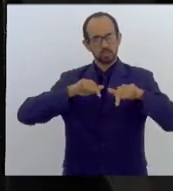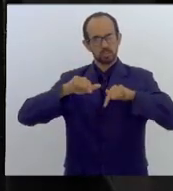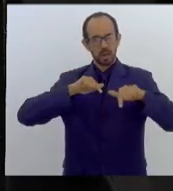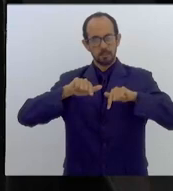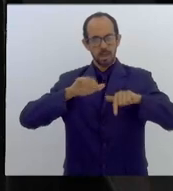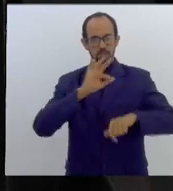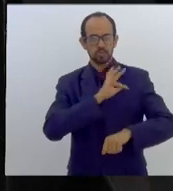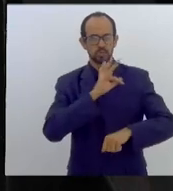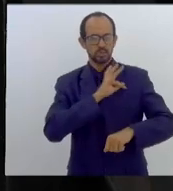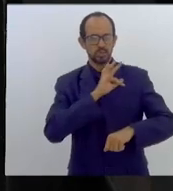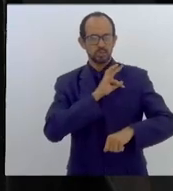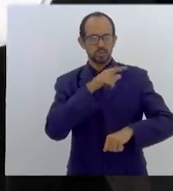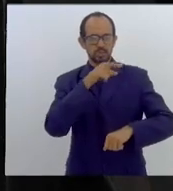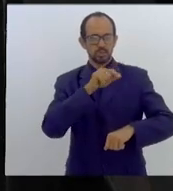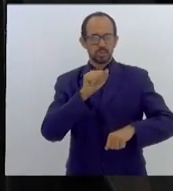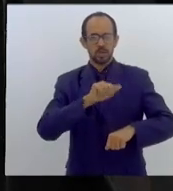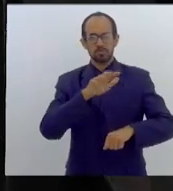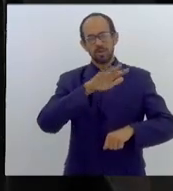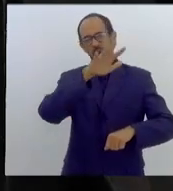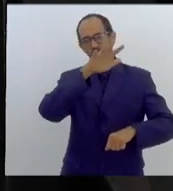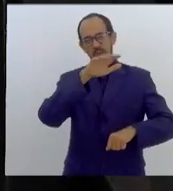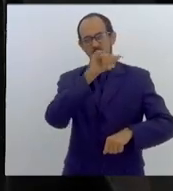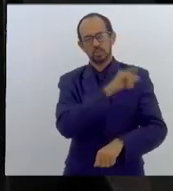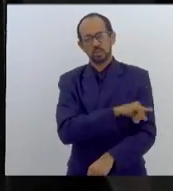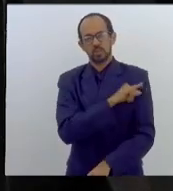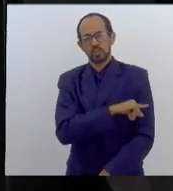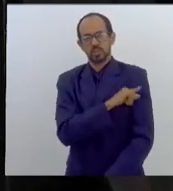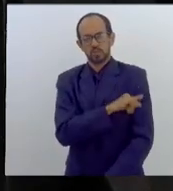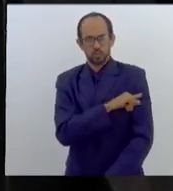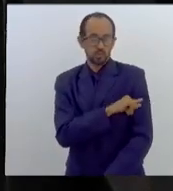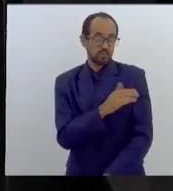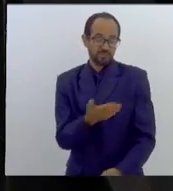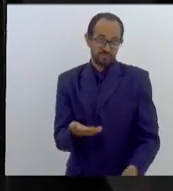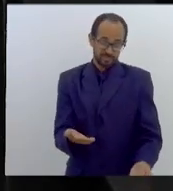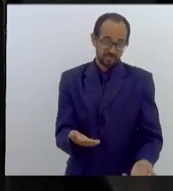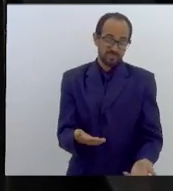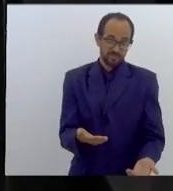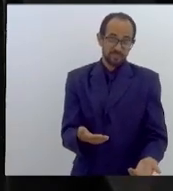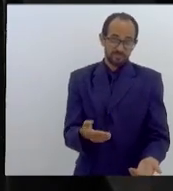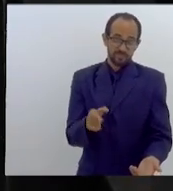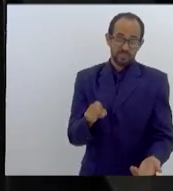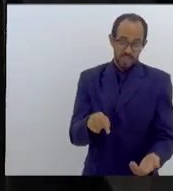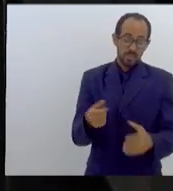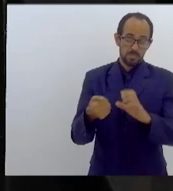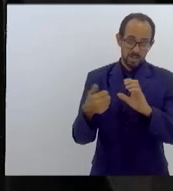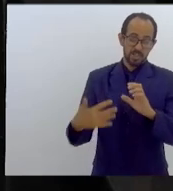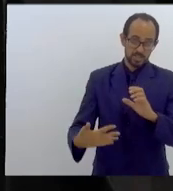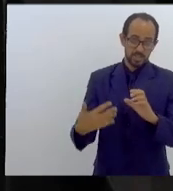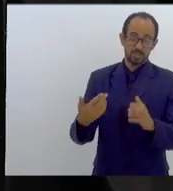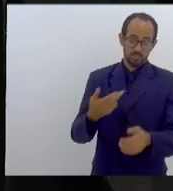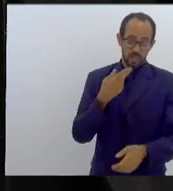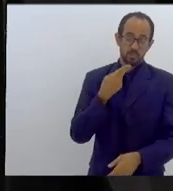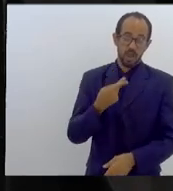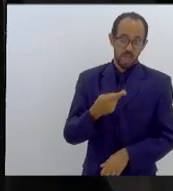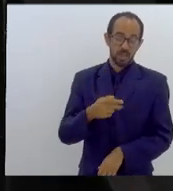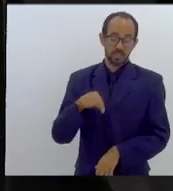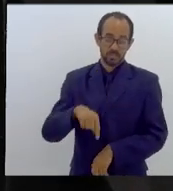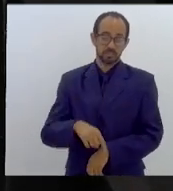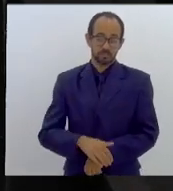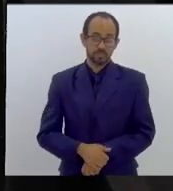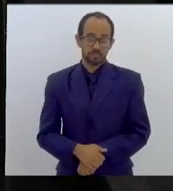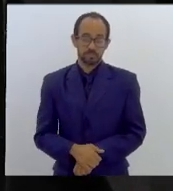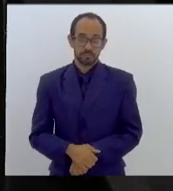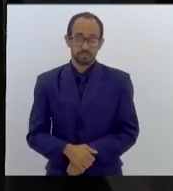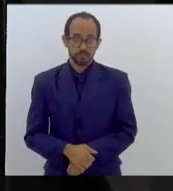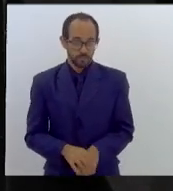em algum território periférico, na cidade do Rio de Janeiro, na região metropolitana, enfim. Então, esse é um aspecto que eu quero também aqui ressaltar. Quero também ressaltar, e